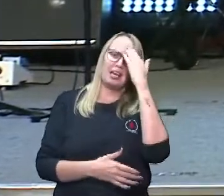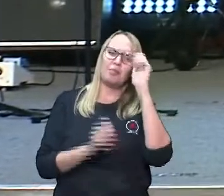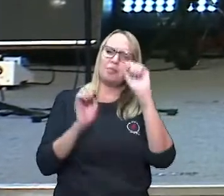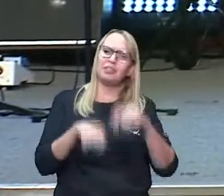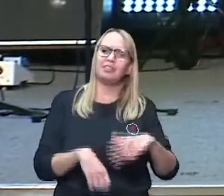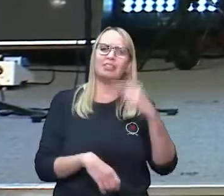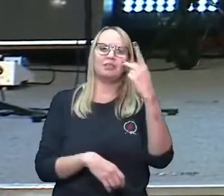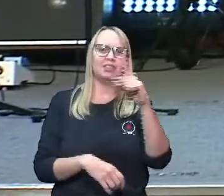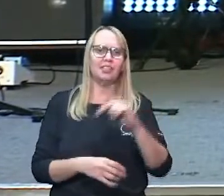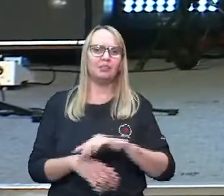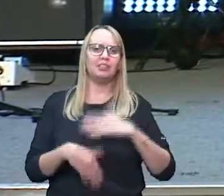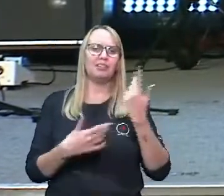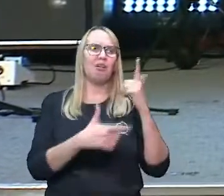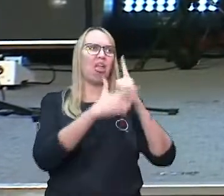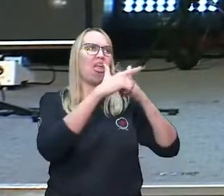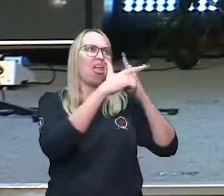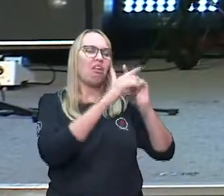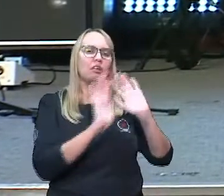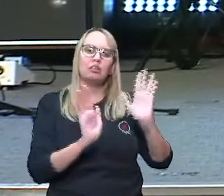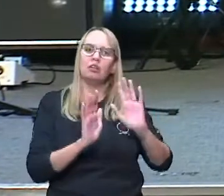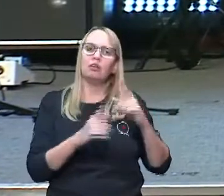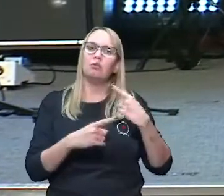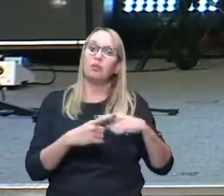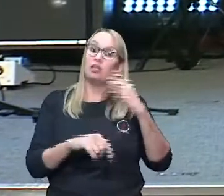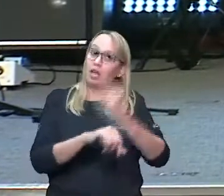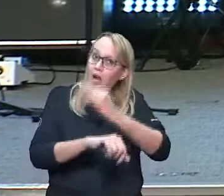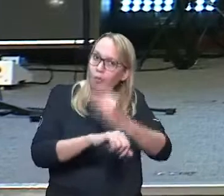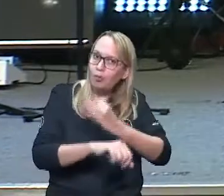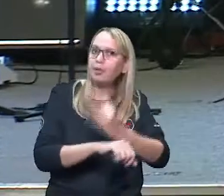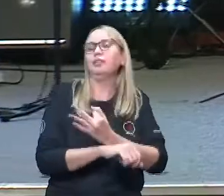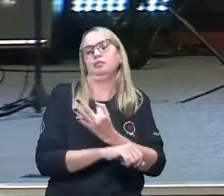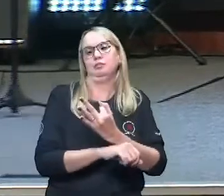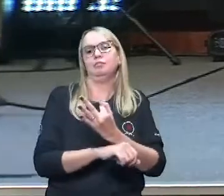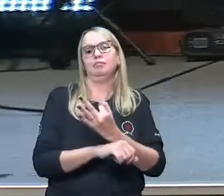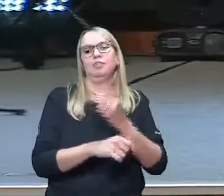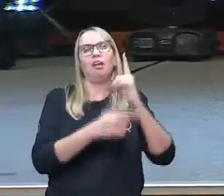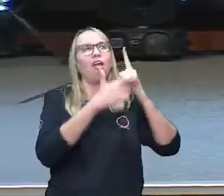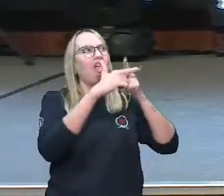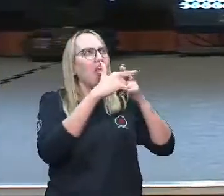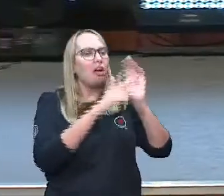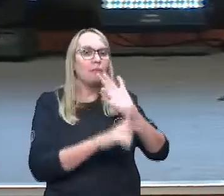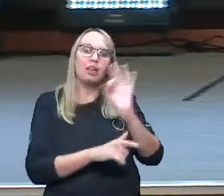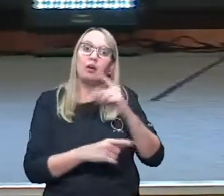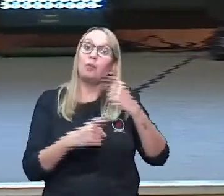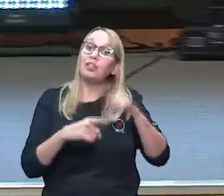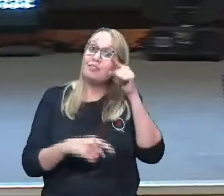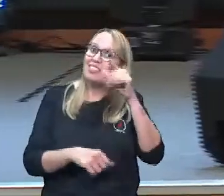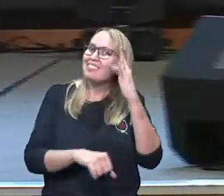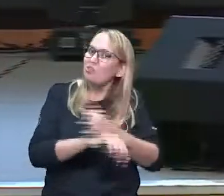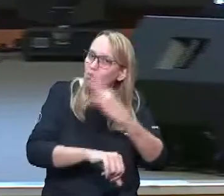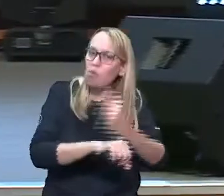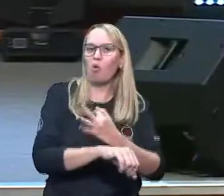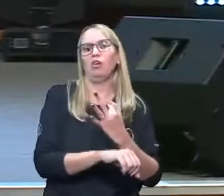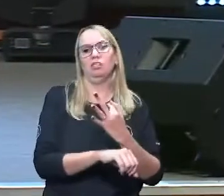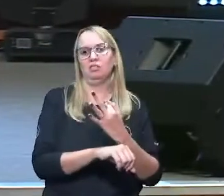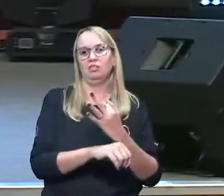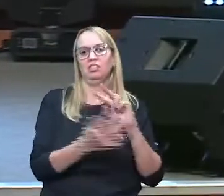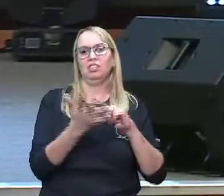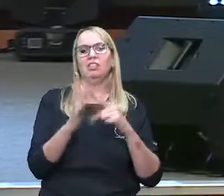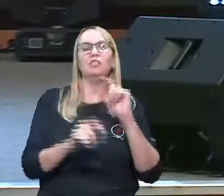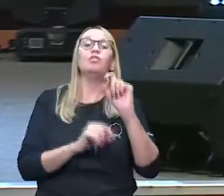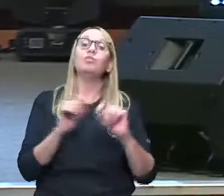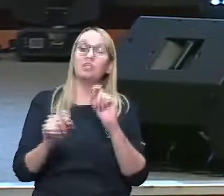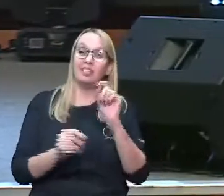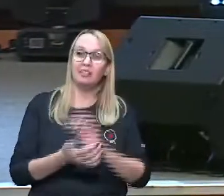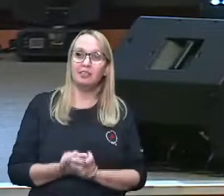potencial. Então não reclama, é porque tu aguenta. Não reclame, porque você aguenta. Ou seja, quando eu